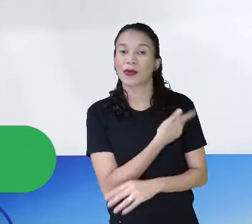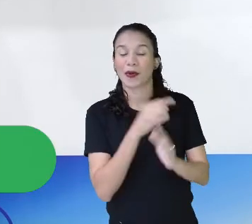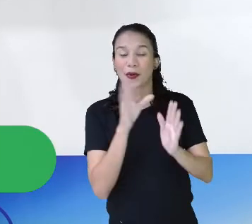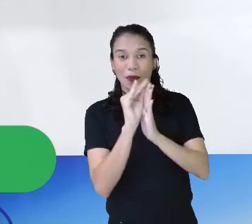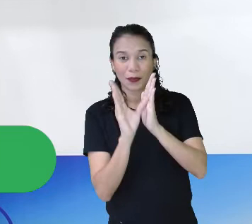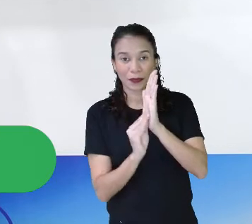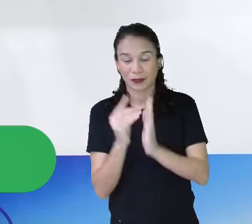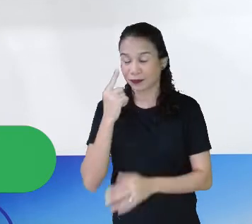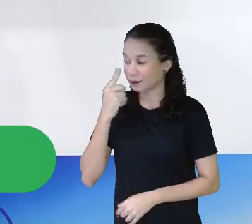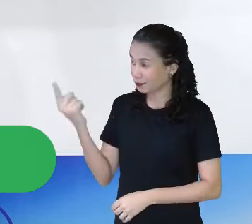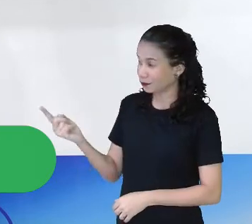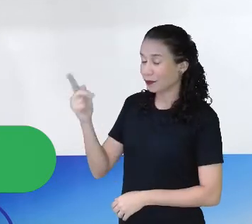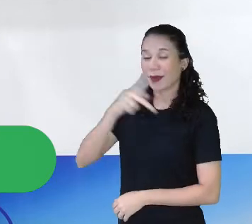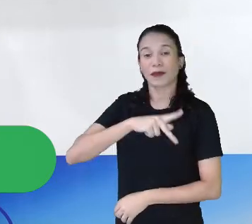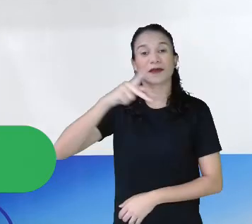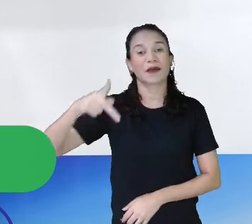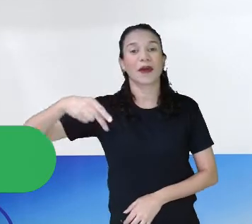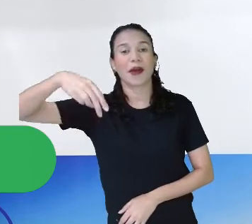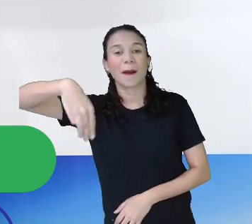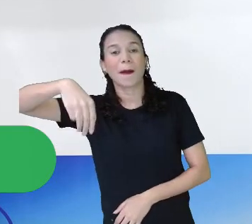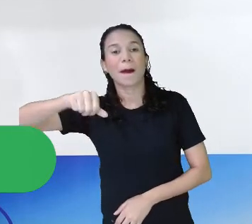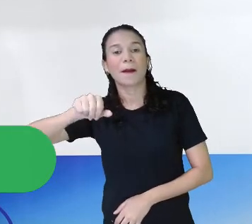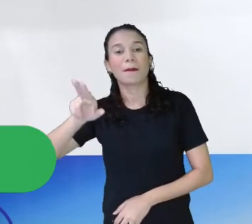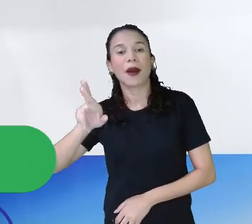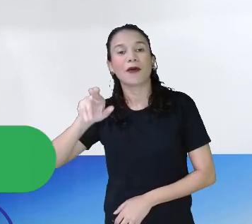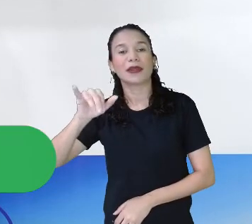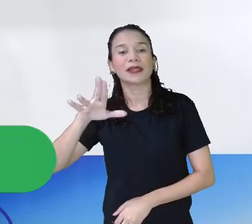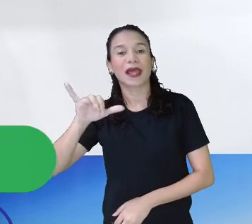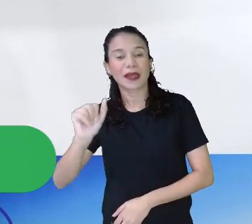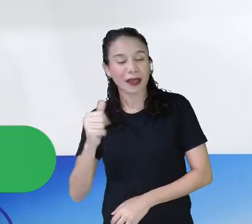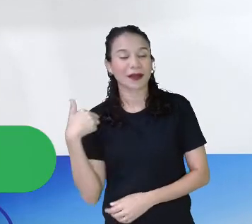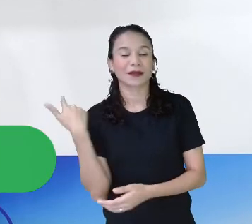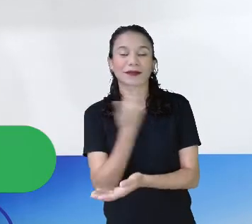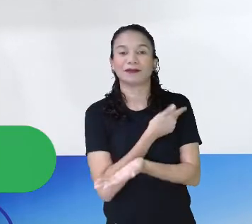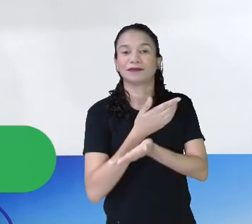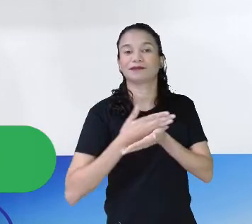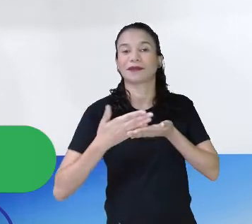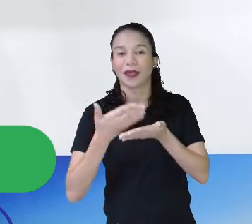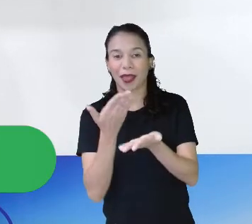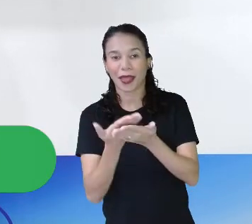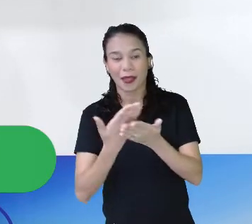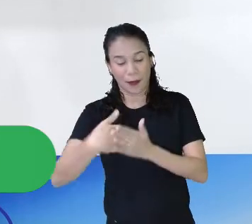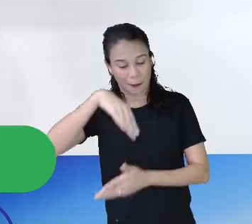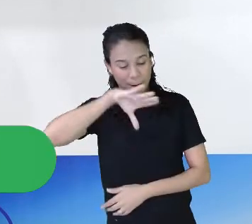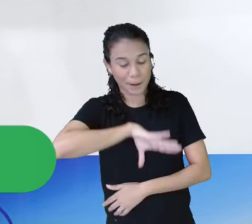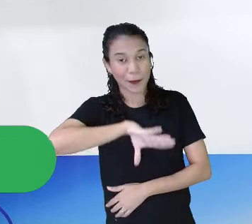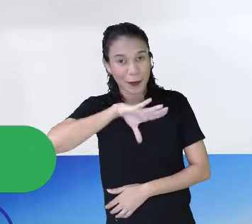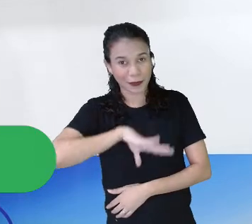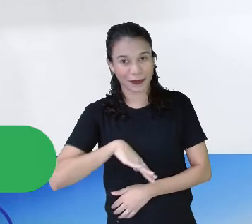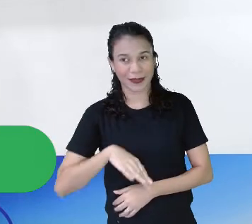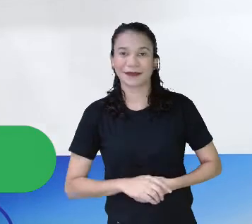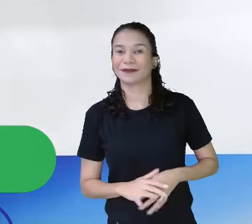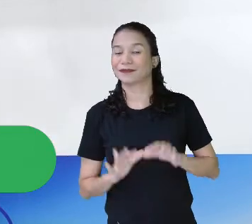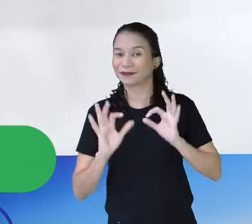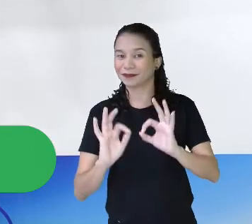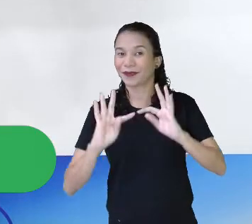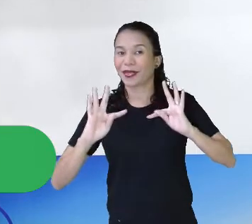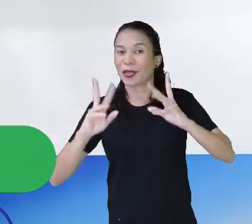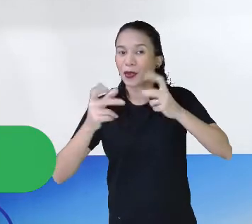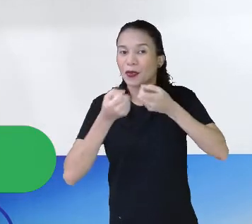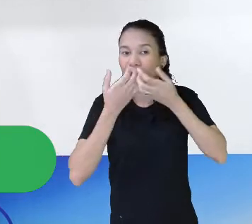sou a professora Mauricéia Joana e estamos começando a nossa aula de língua portuguesa e história. Sejam